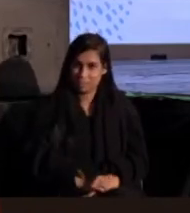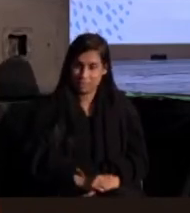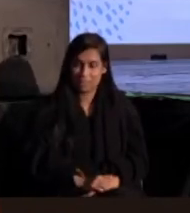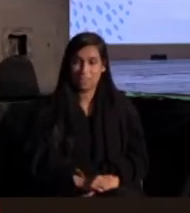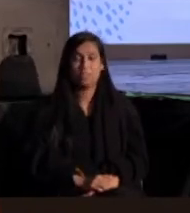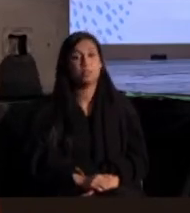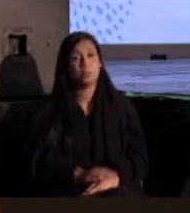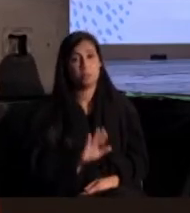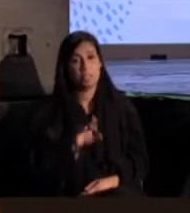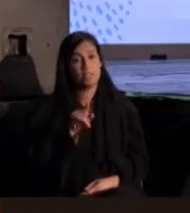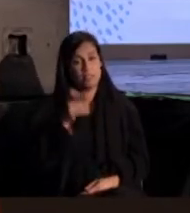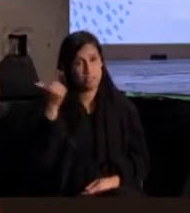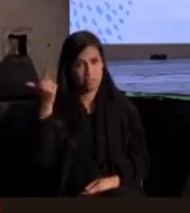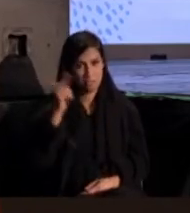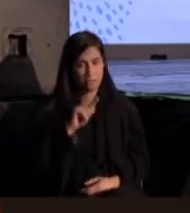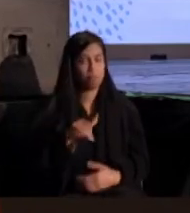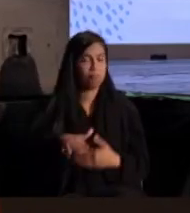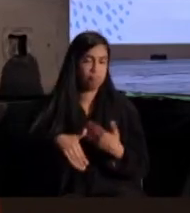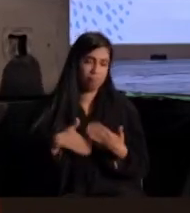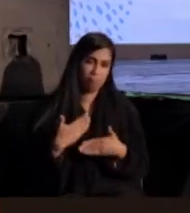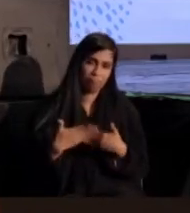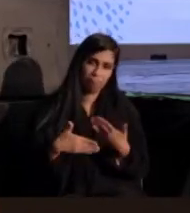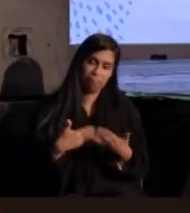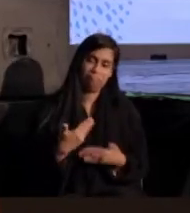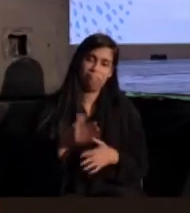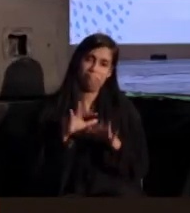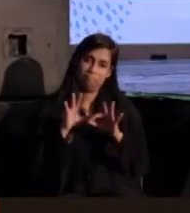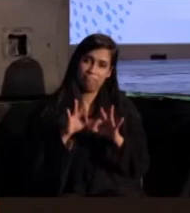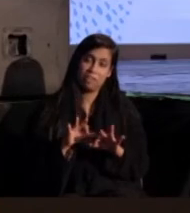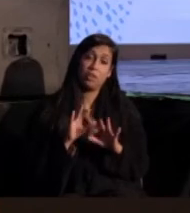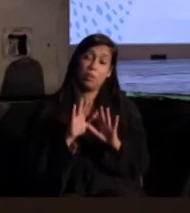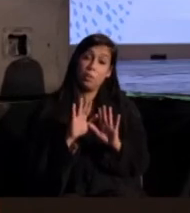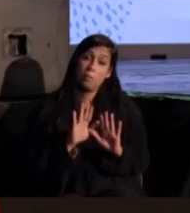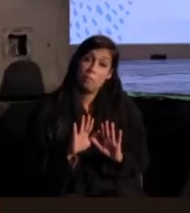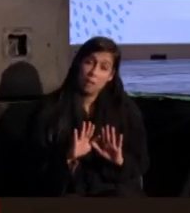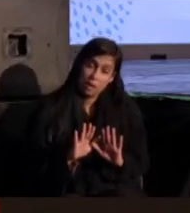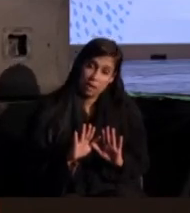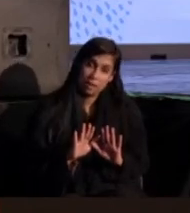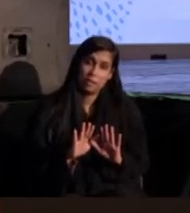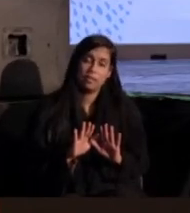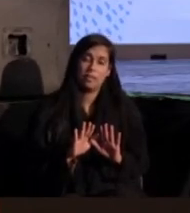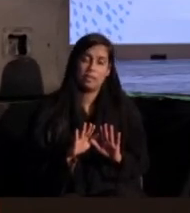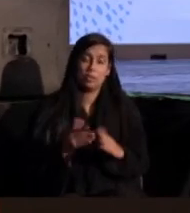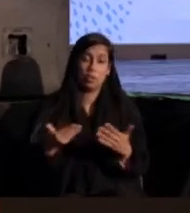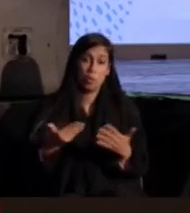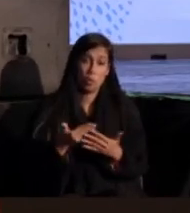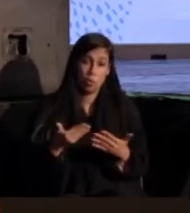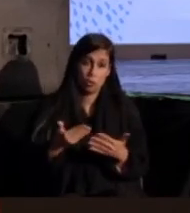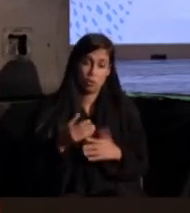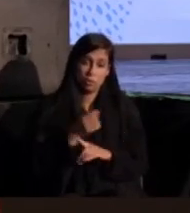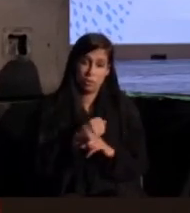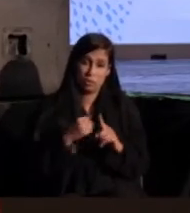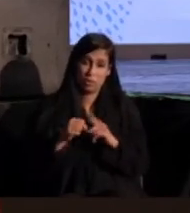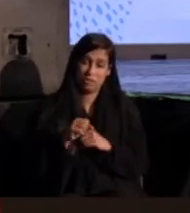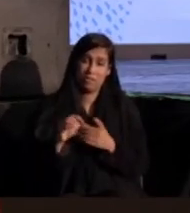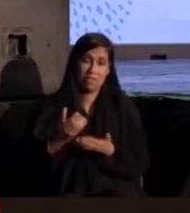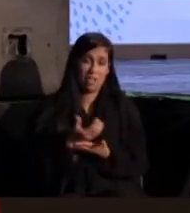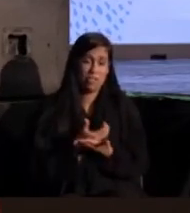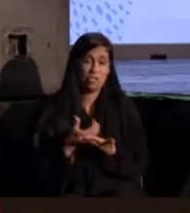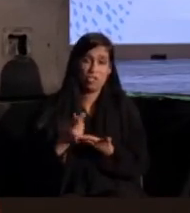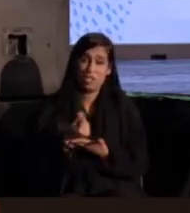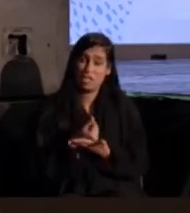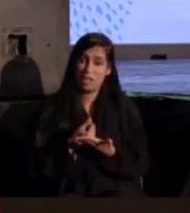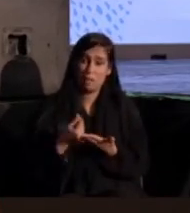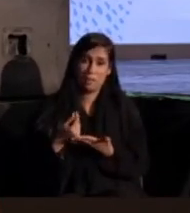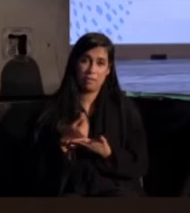fazer esse processo, esse percurso. Então, essa é a dificuldade. Só que numa sociedade capitalista que... E aí, óbvio, tem muitas formas de capitalismo